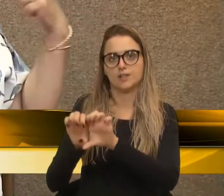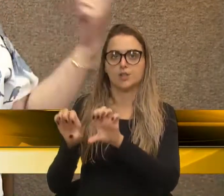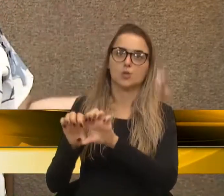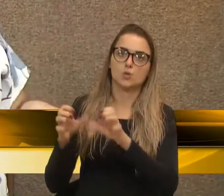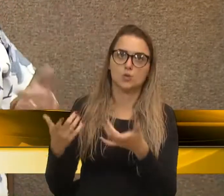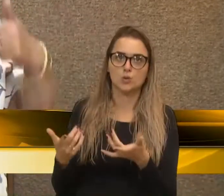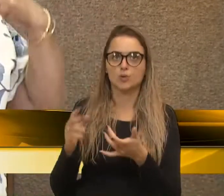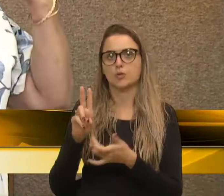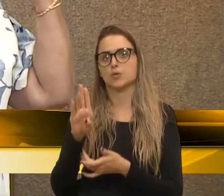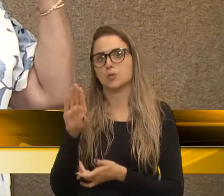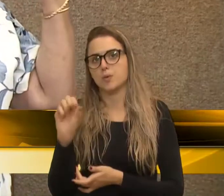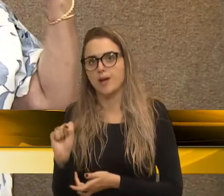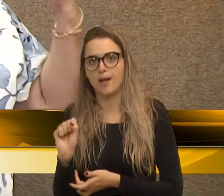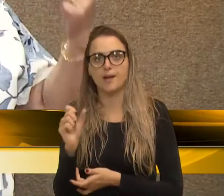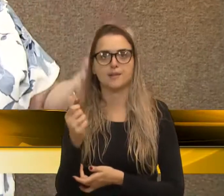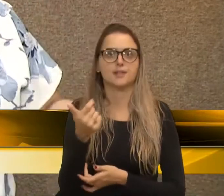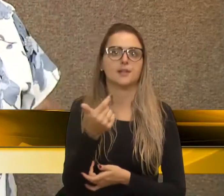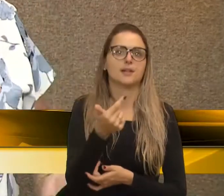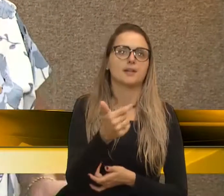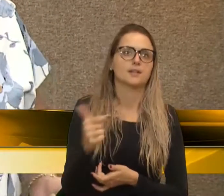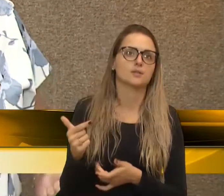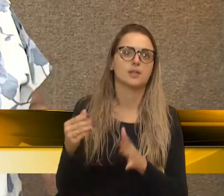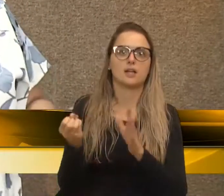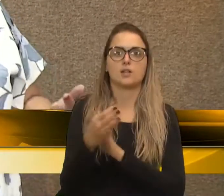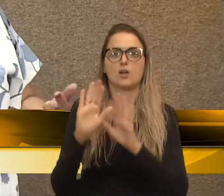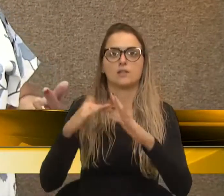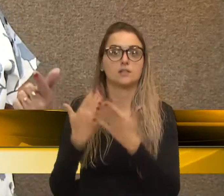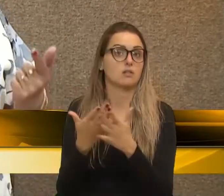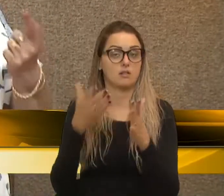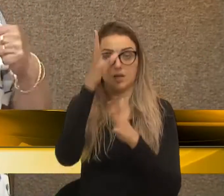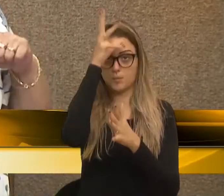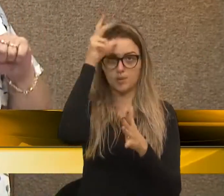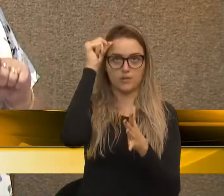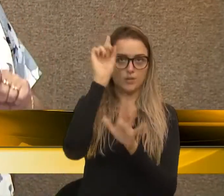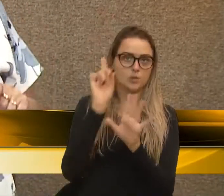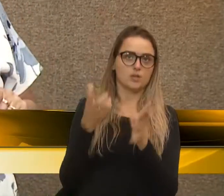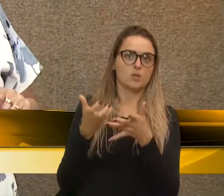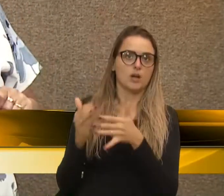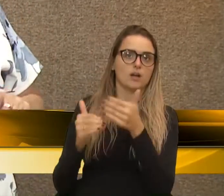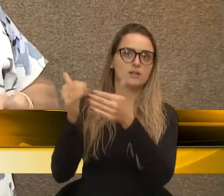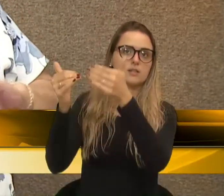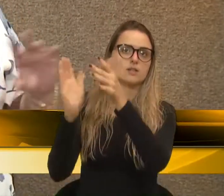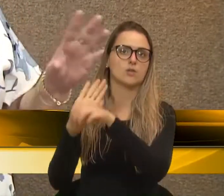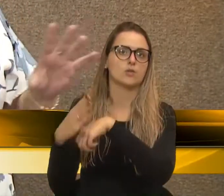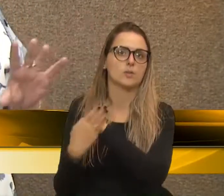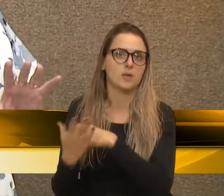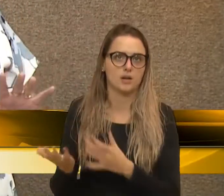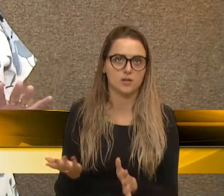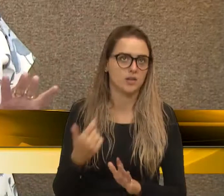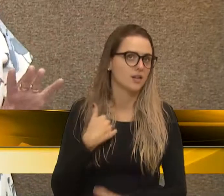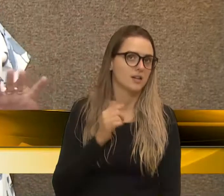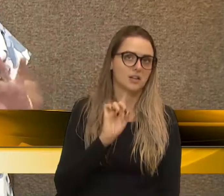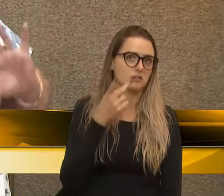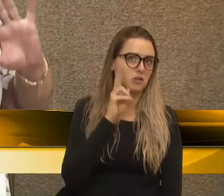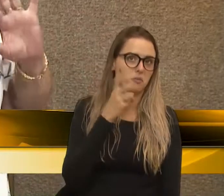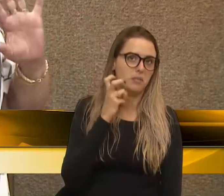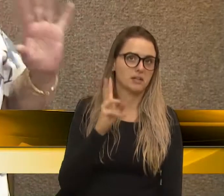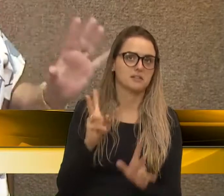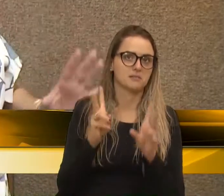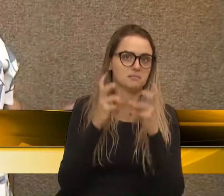equipamentos como UBS, como novas escolas. É nesse sentido que eu estou vendo. Não estou vendo